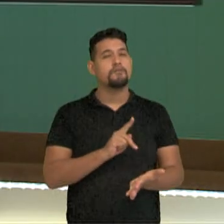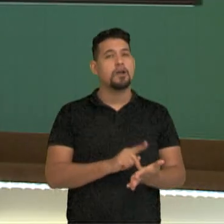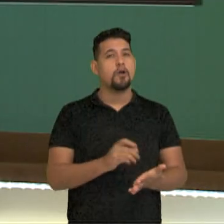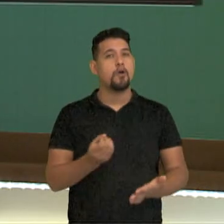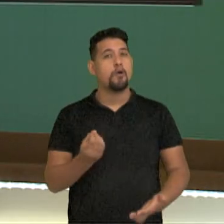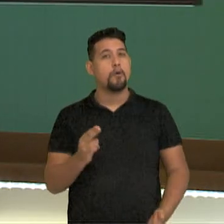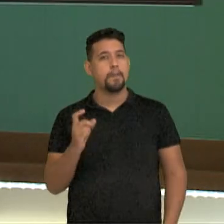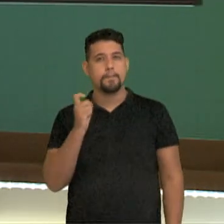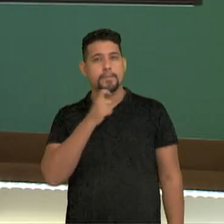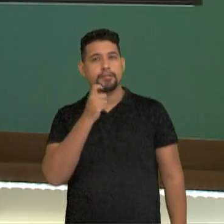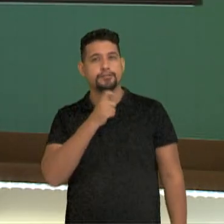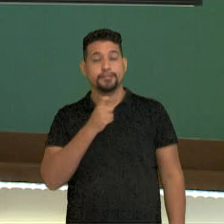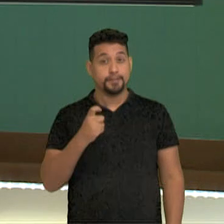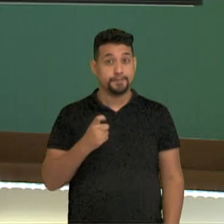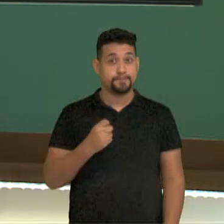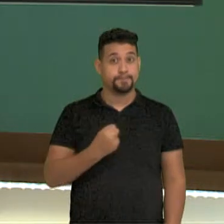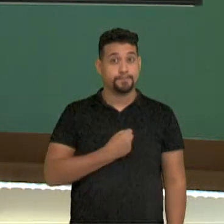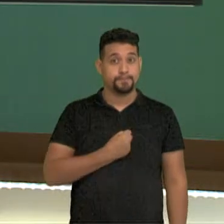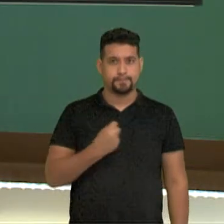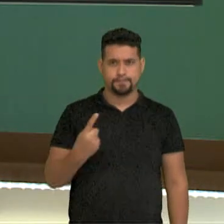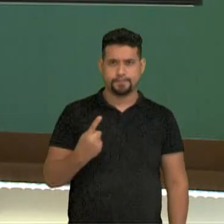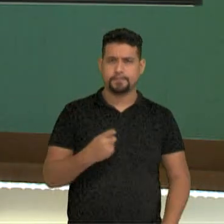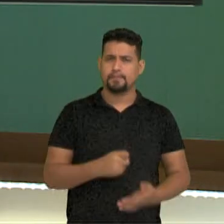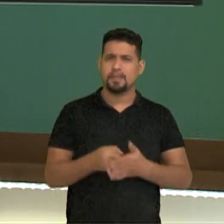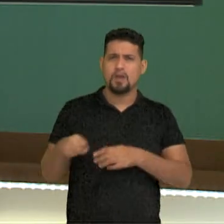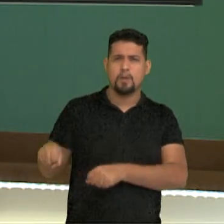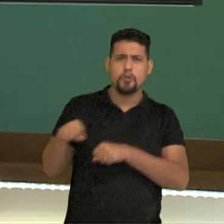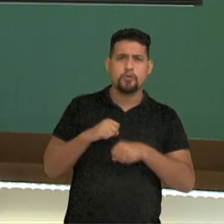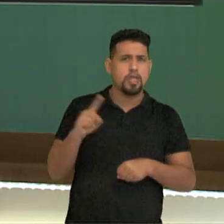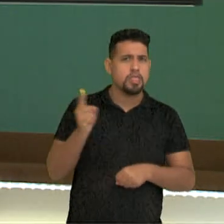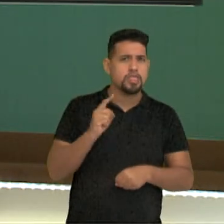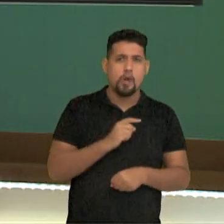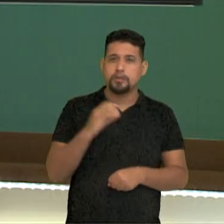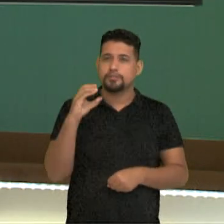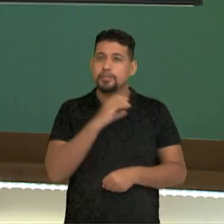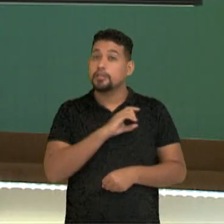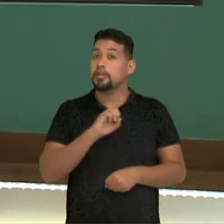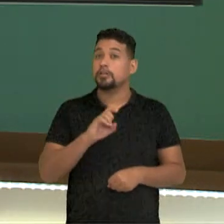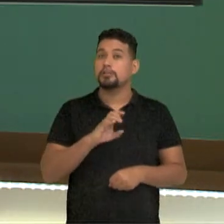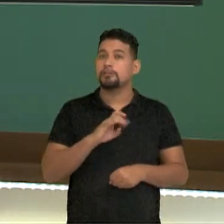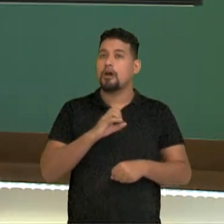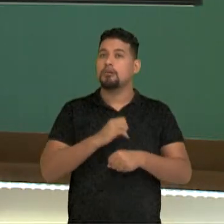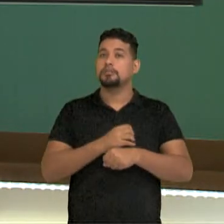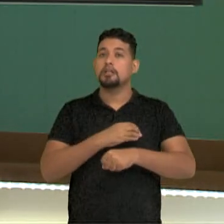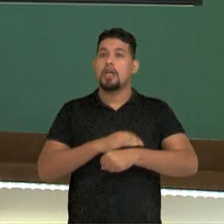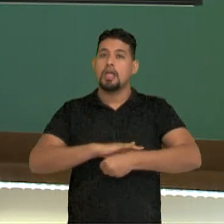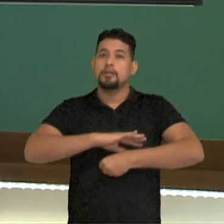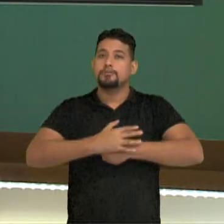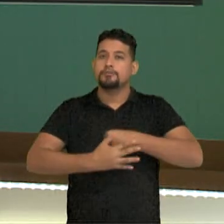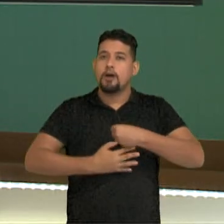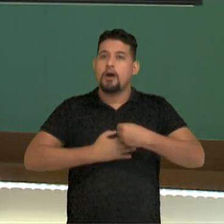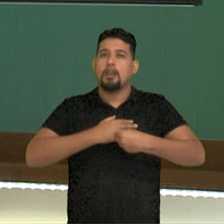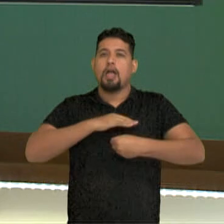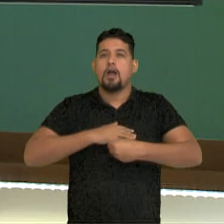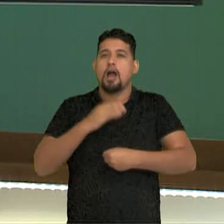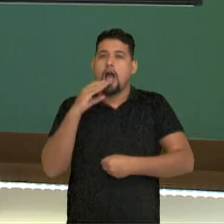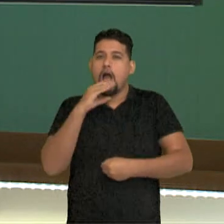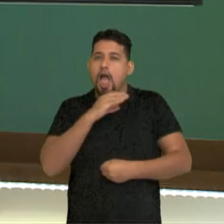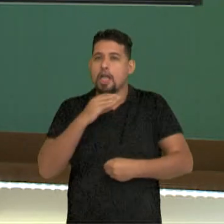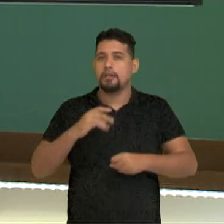mentira. Afirmativa 1. O cobertor não esquenta, ele isola o calor. O calor que sai do seu corpo não